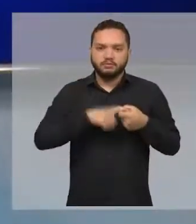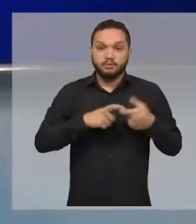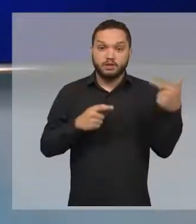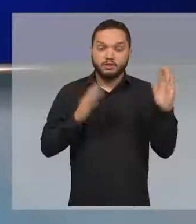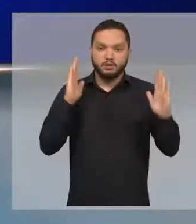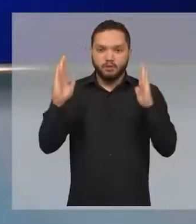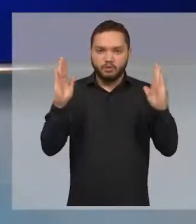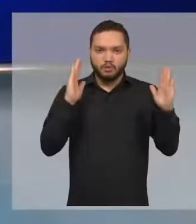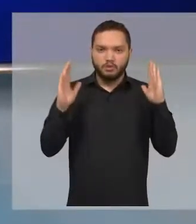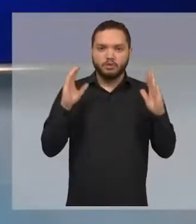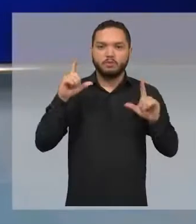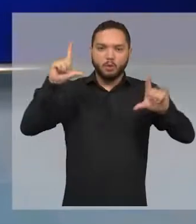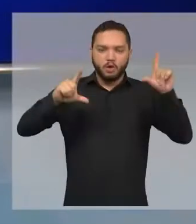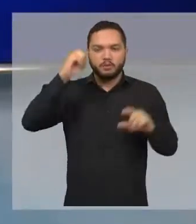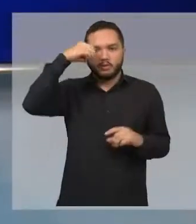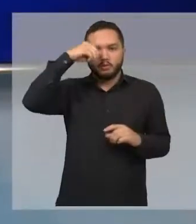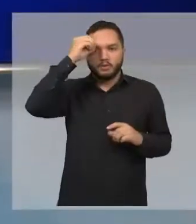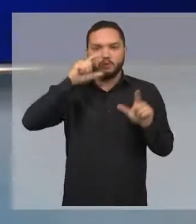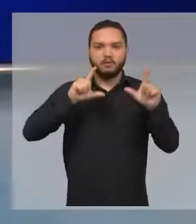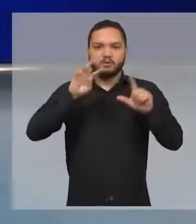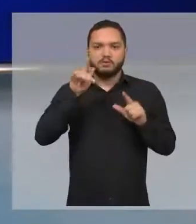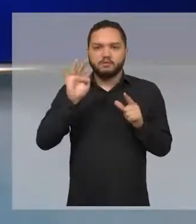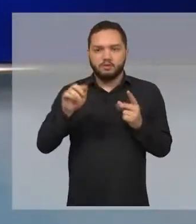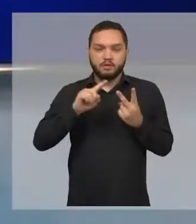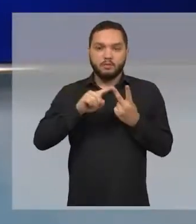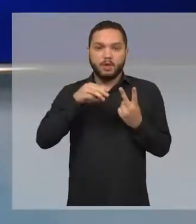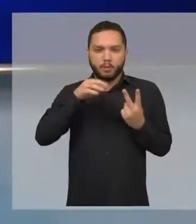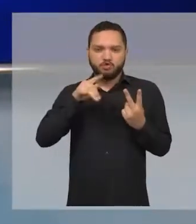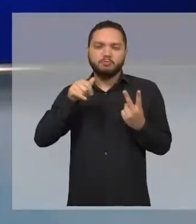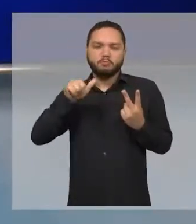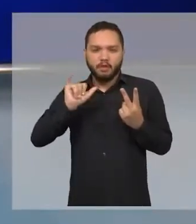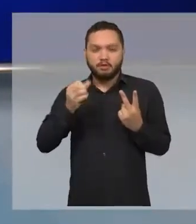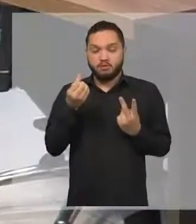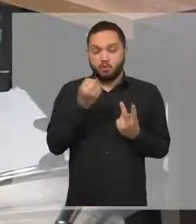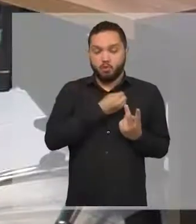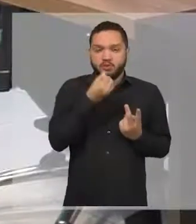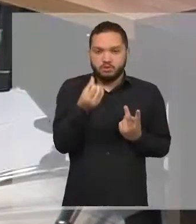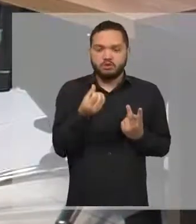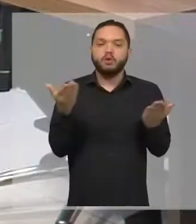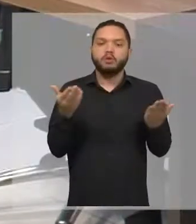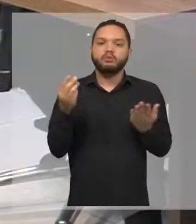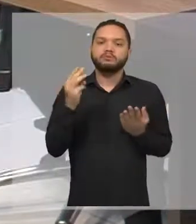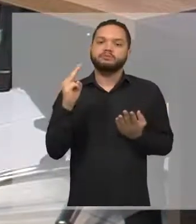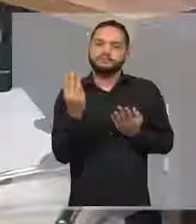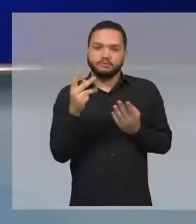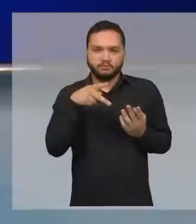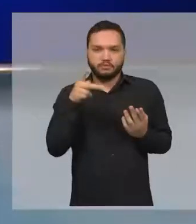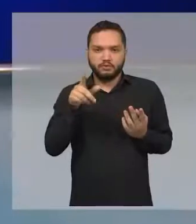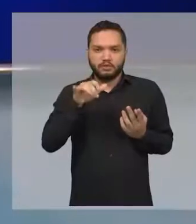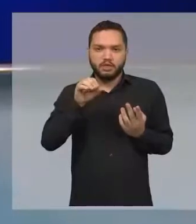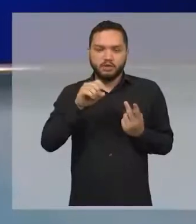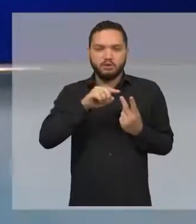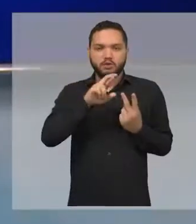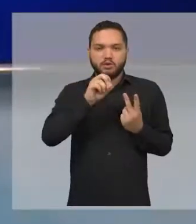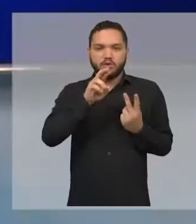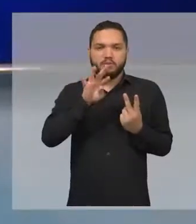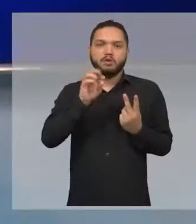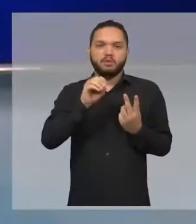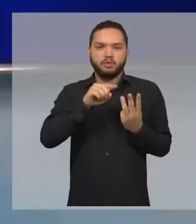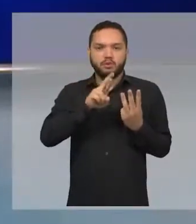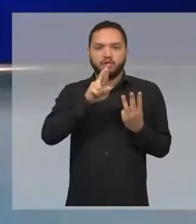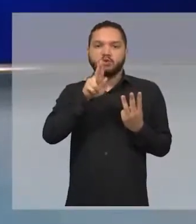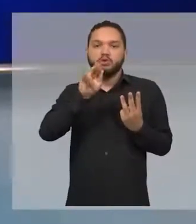exemplo, você tem um Mandela que depois de 28 anos na cadeia, sai e diz, vamos olhar